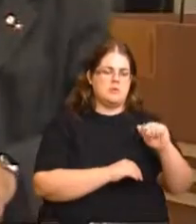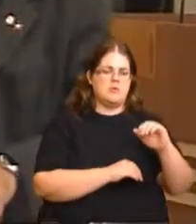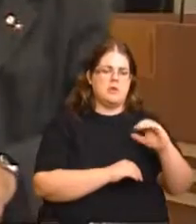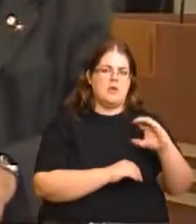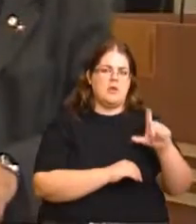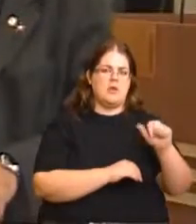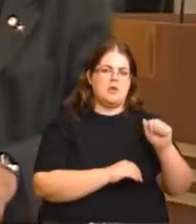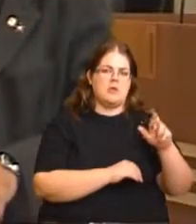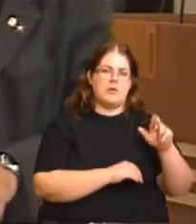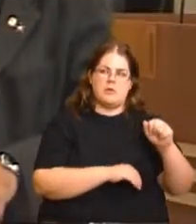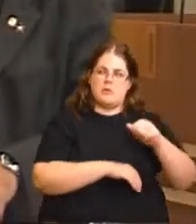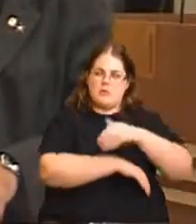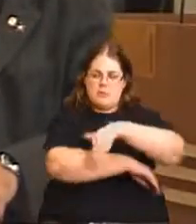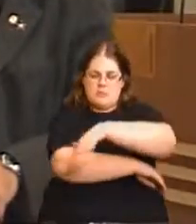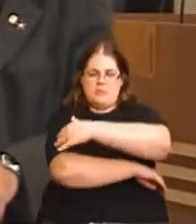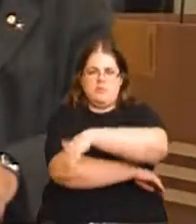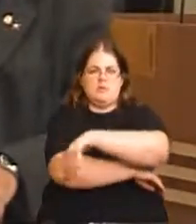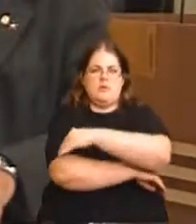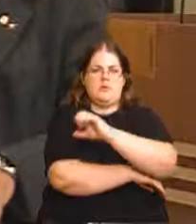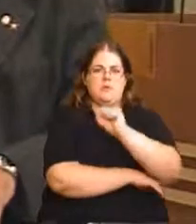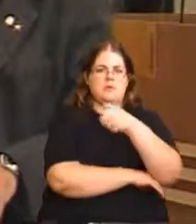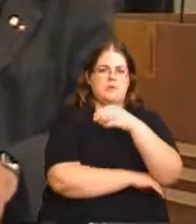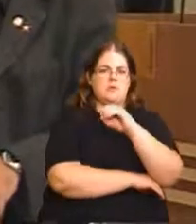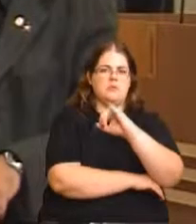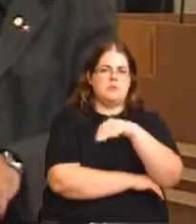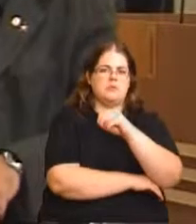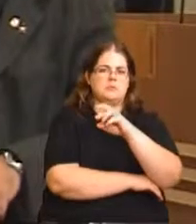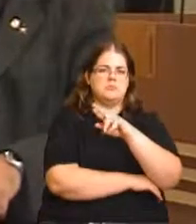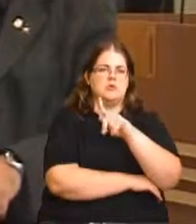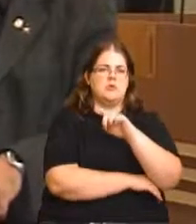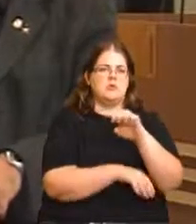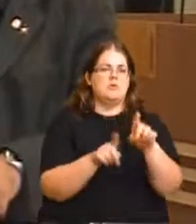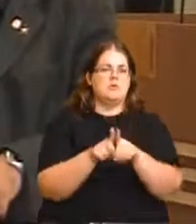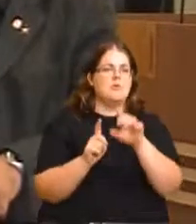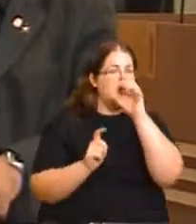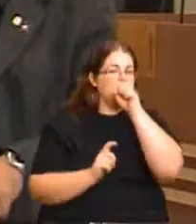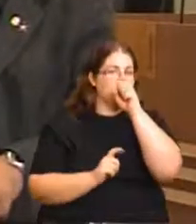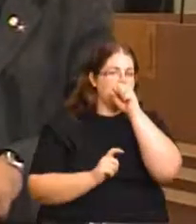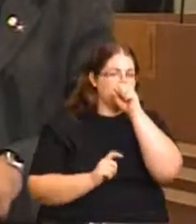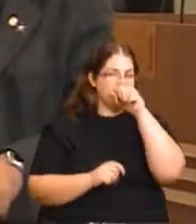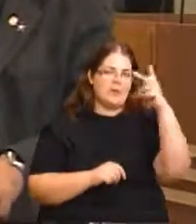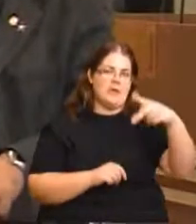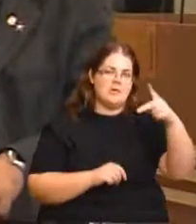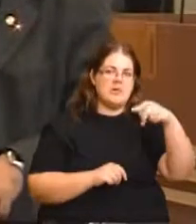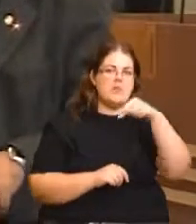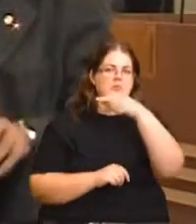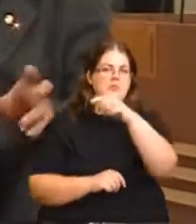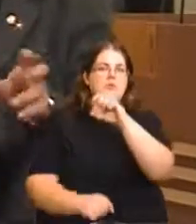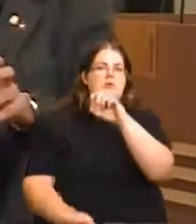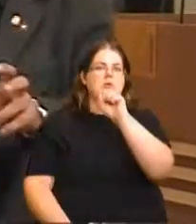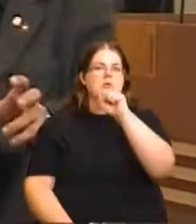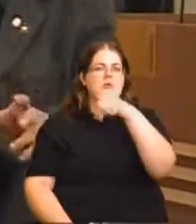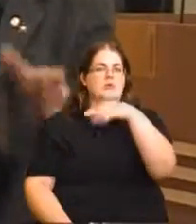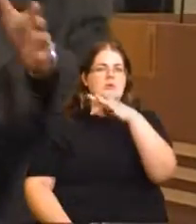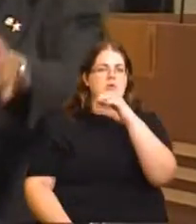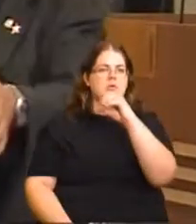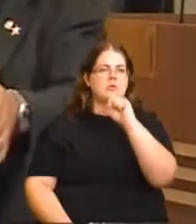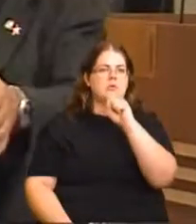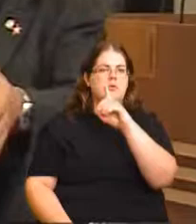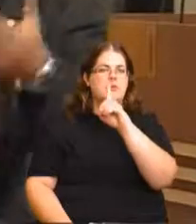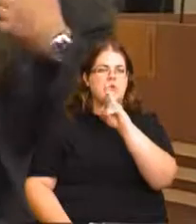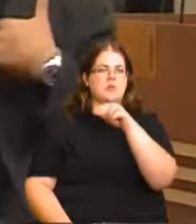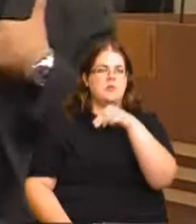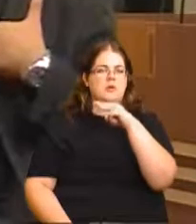na Avenida São Jorge, na Santa Terezinha, está aberto sempre. A gente atende aos sábados lá no bairro Pestano e no bairro Santos Dumont, e assim as pessoas que